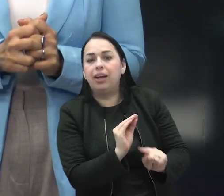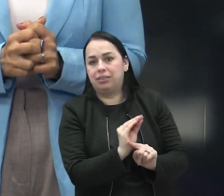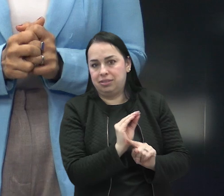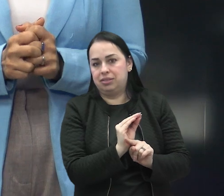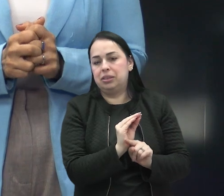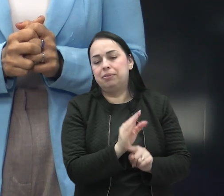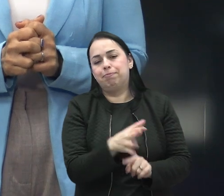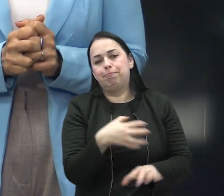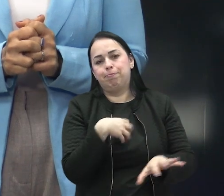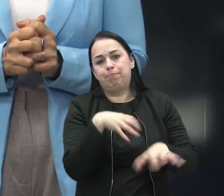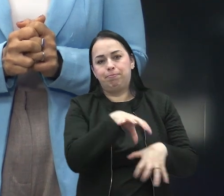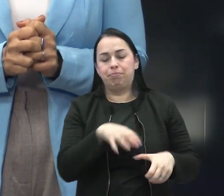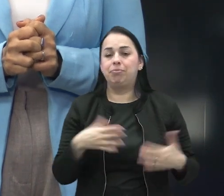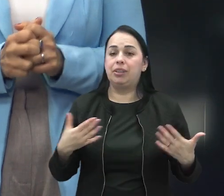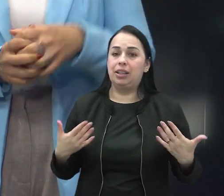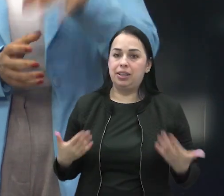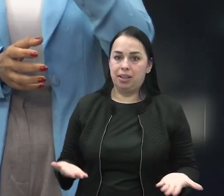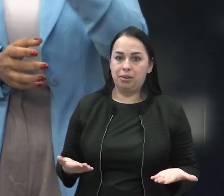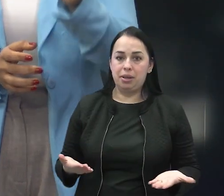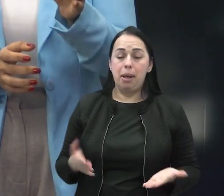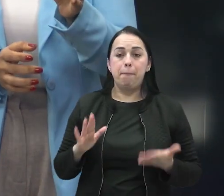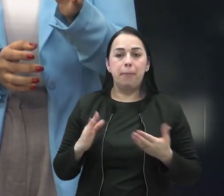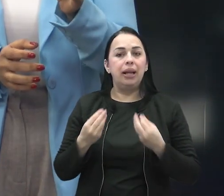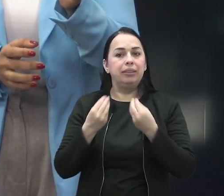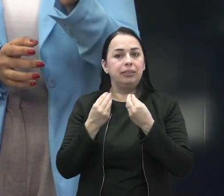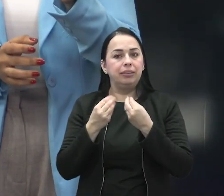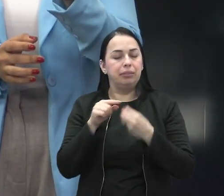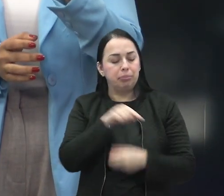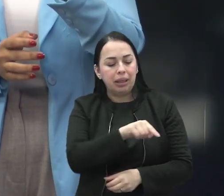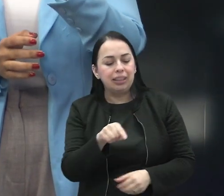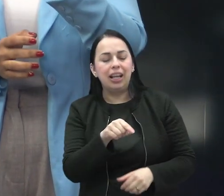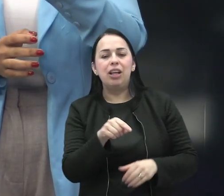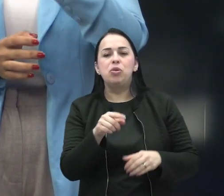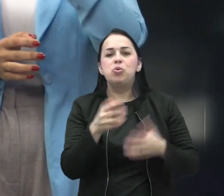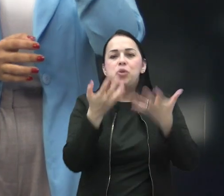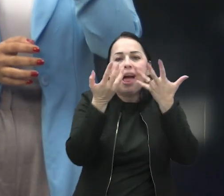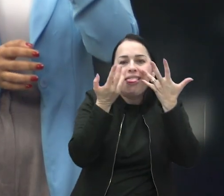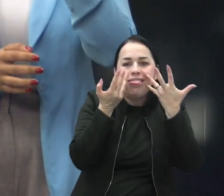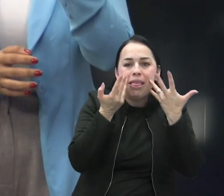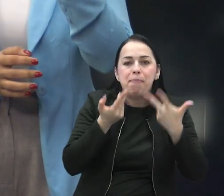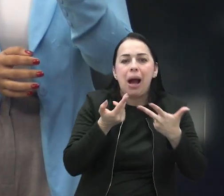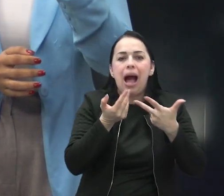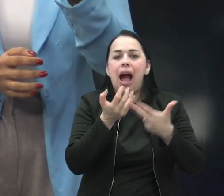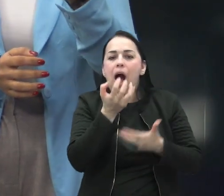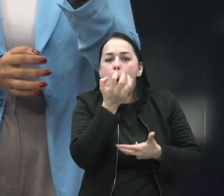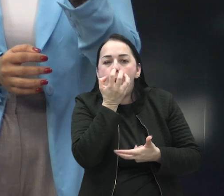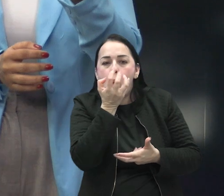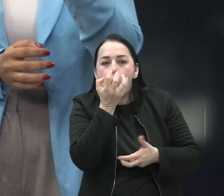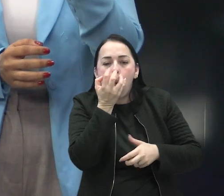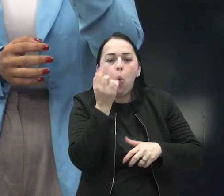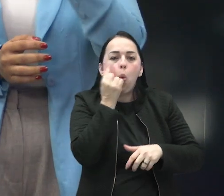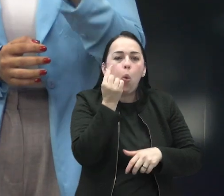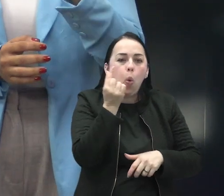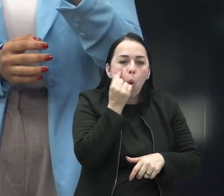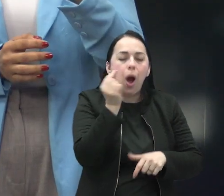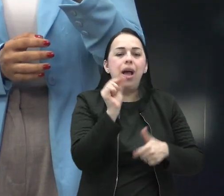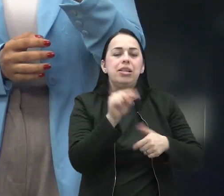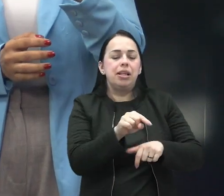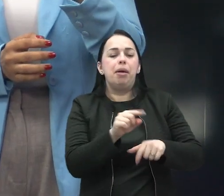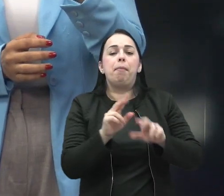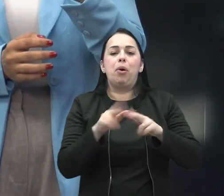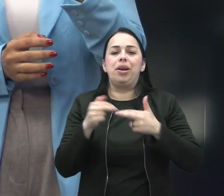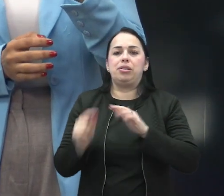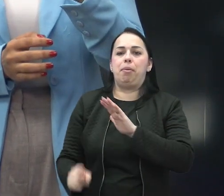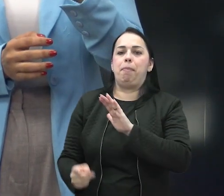com a situação dos bichinhos. Pois bem, para garantir que esses animais tenham ainda mais cuidado, um projeto de